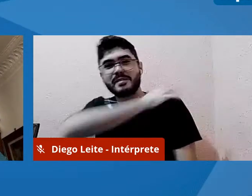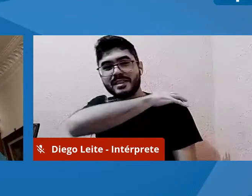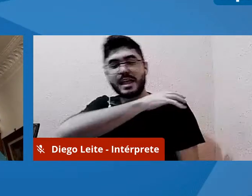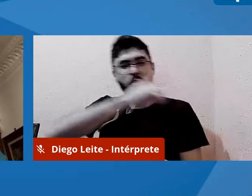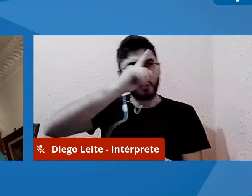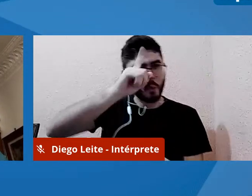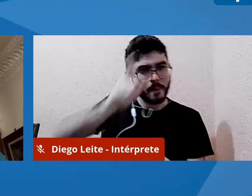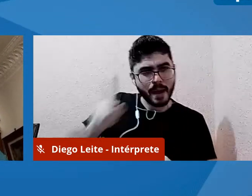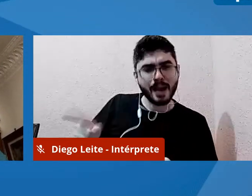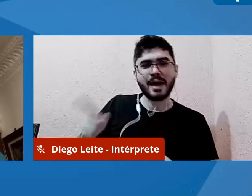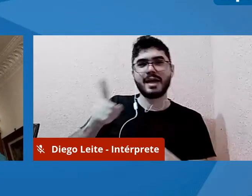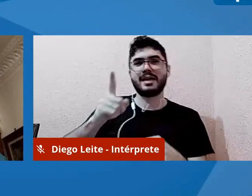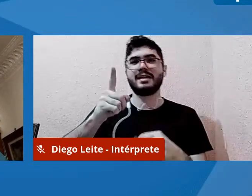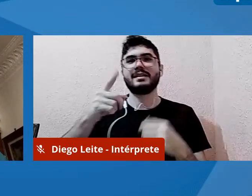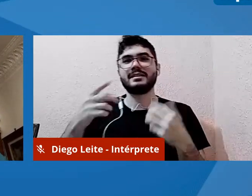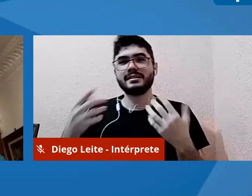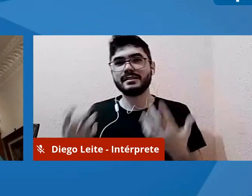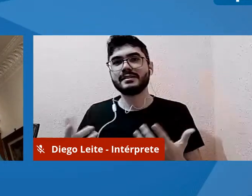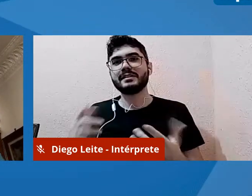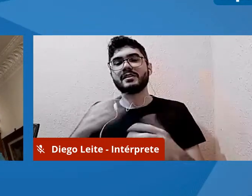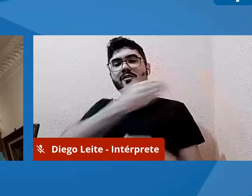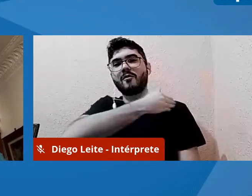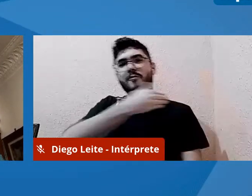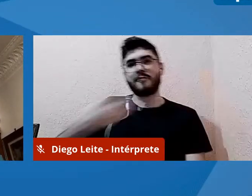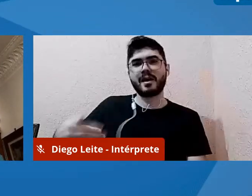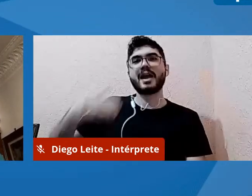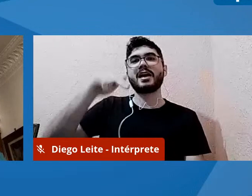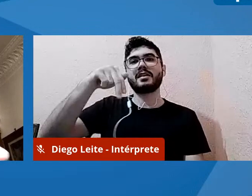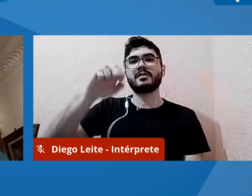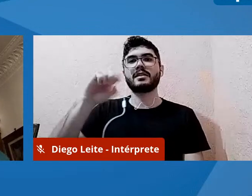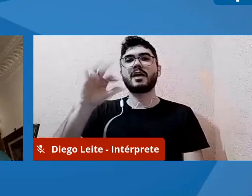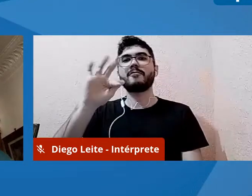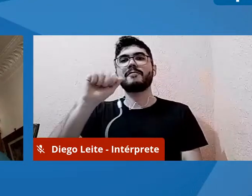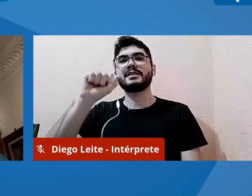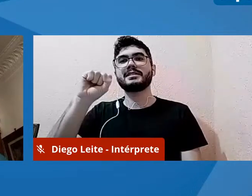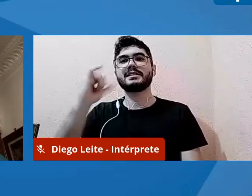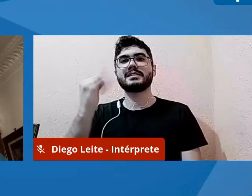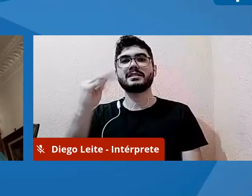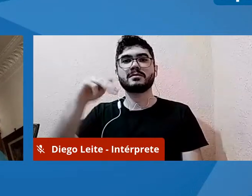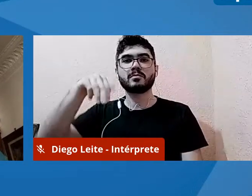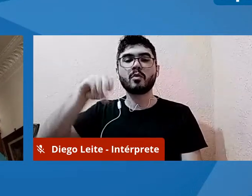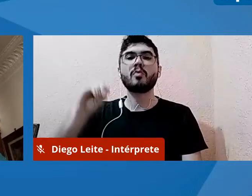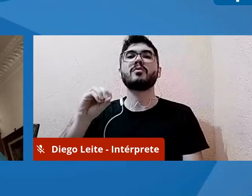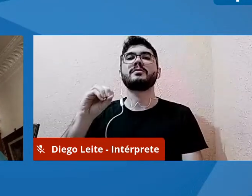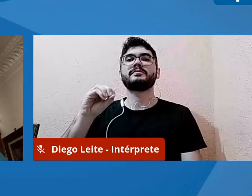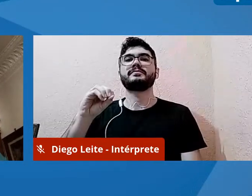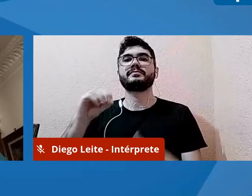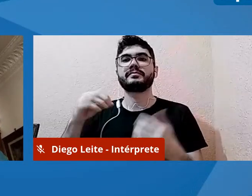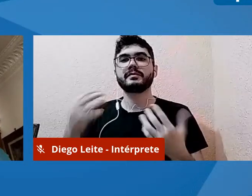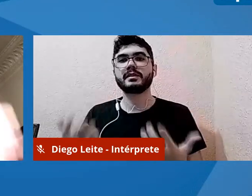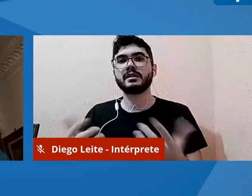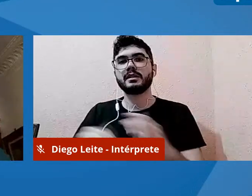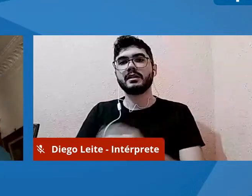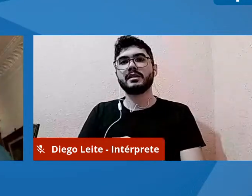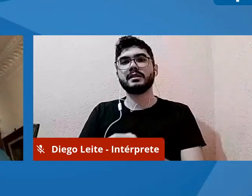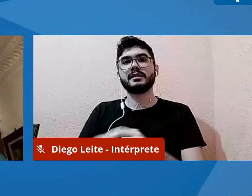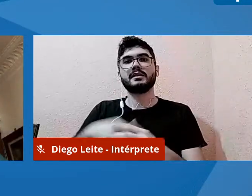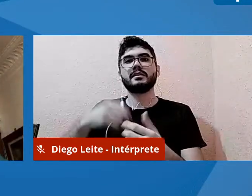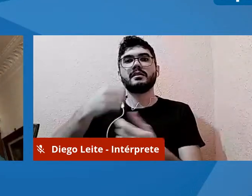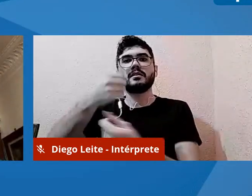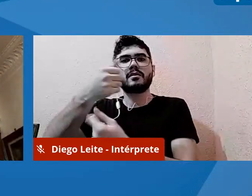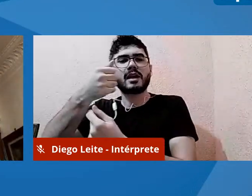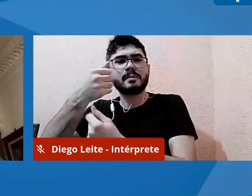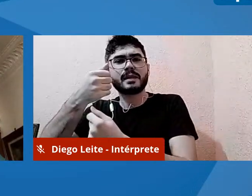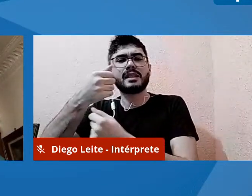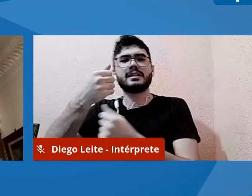neofascistas. Então, é isso. Quer dizer, o capitalismo, em particular, o capitalismo na periféria, né, na América Latina, mas também o capitalismo